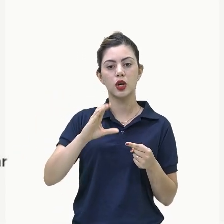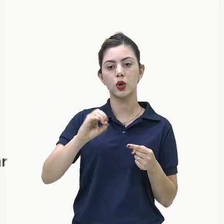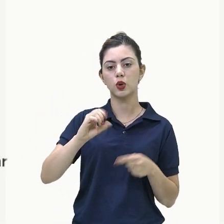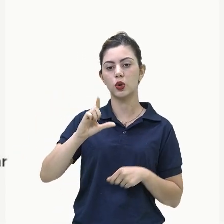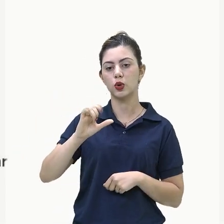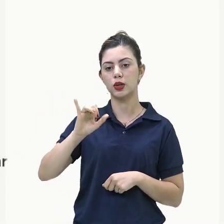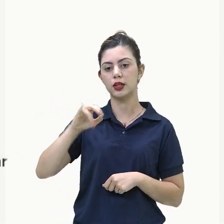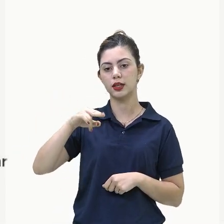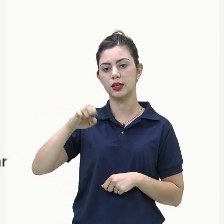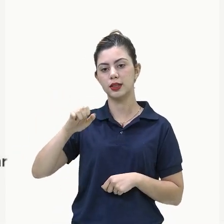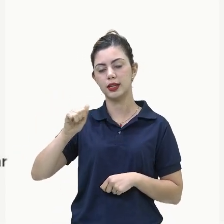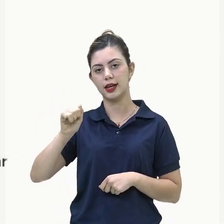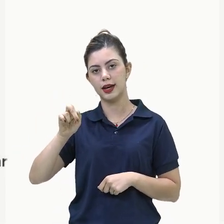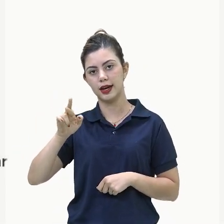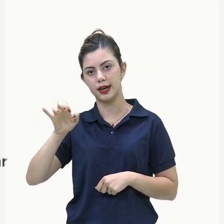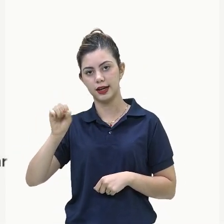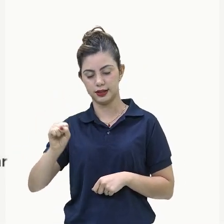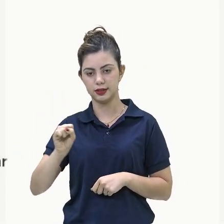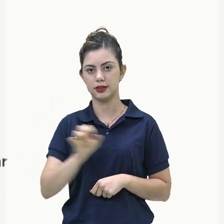colineares.